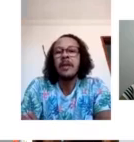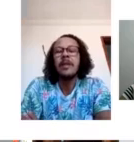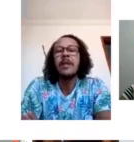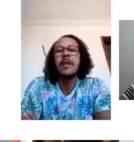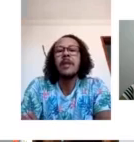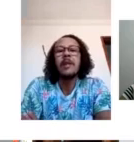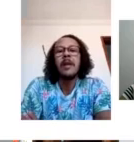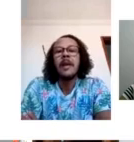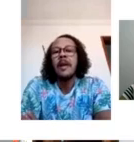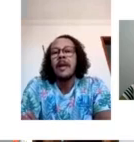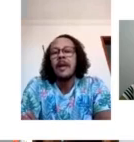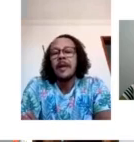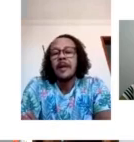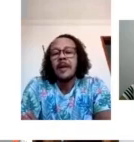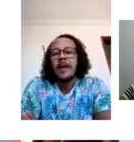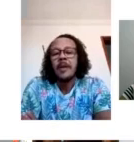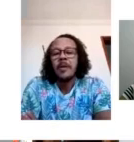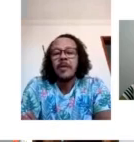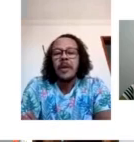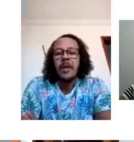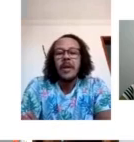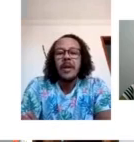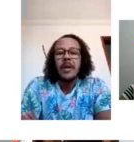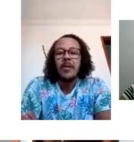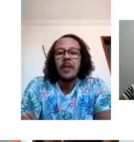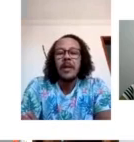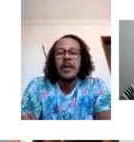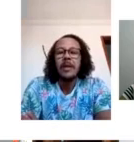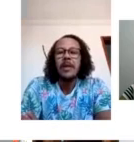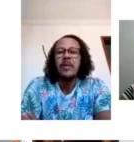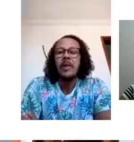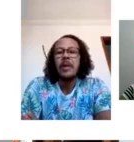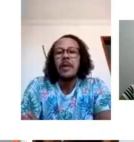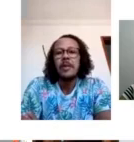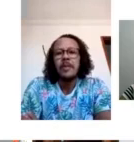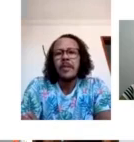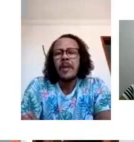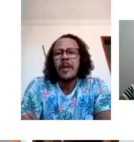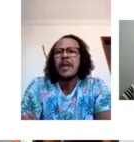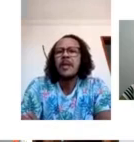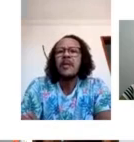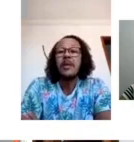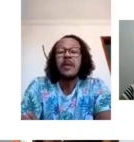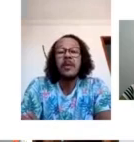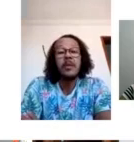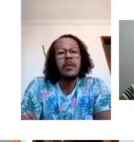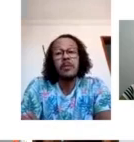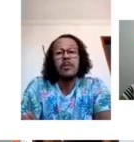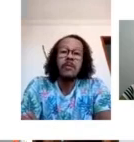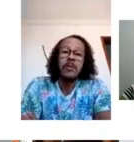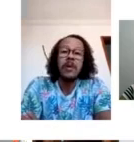já desisti ali. E aí, quando vem a retomada das aulas remotas, de certa forma,